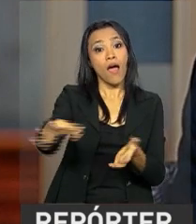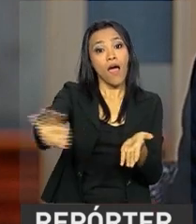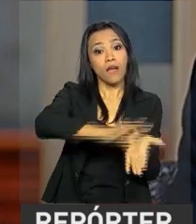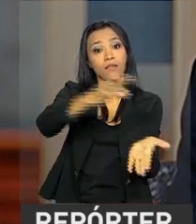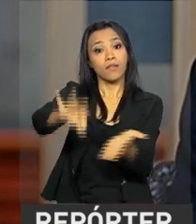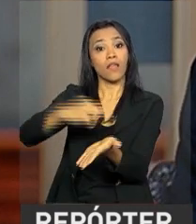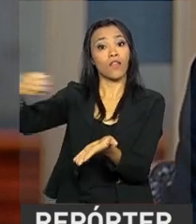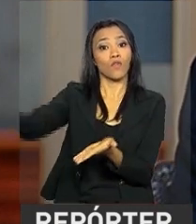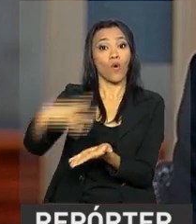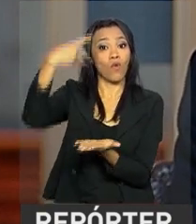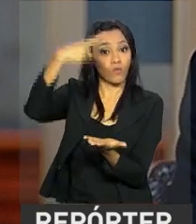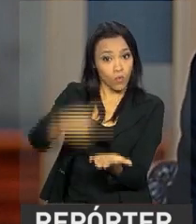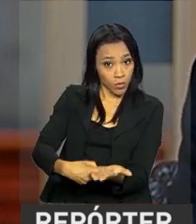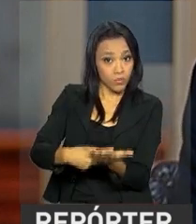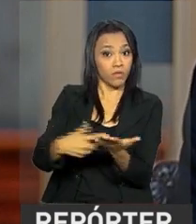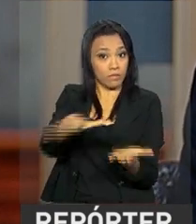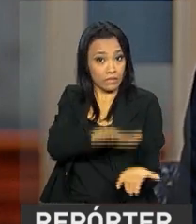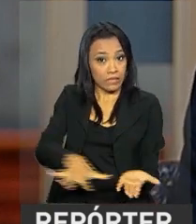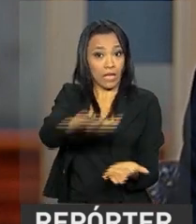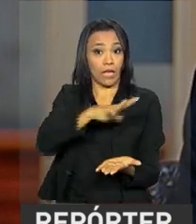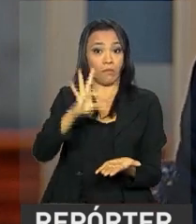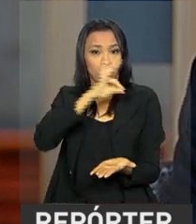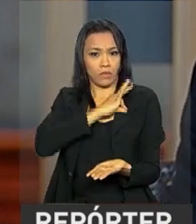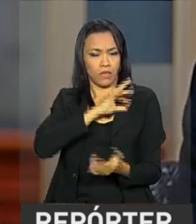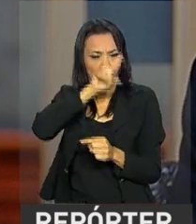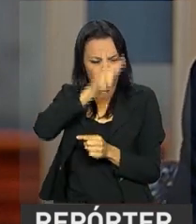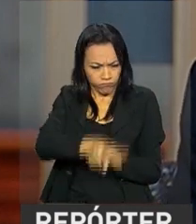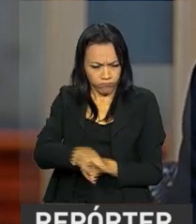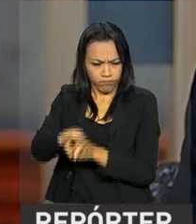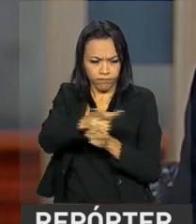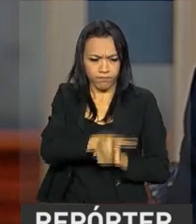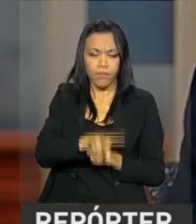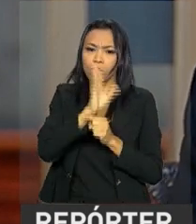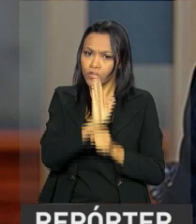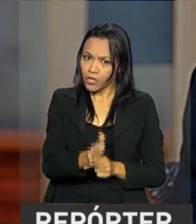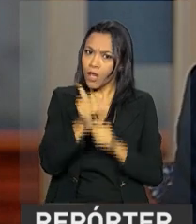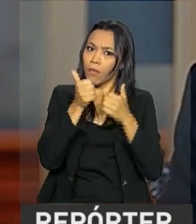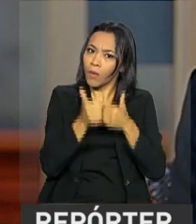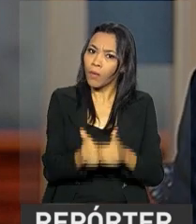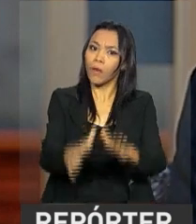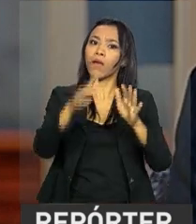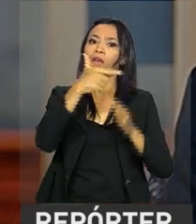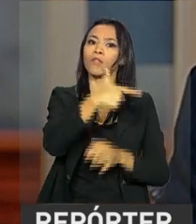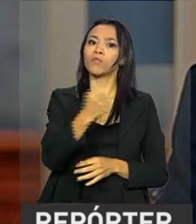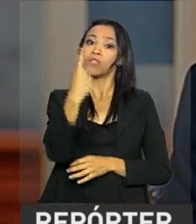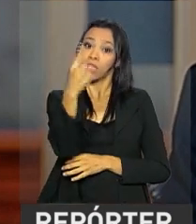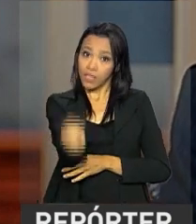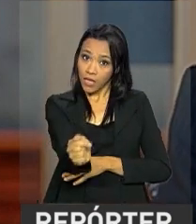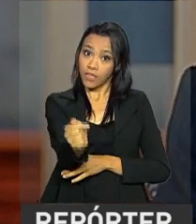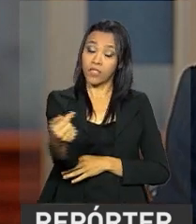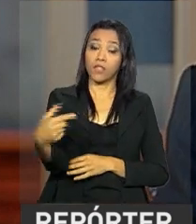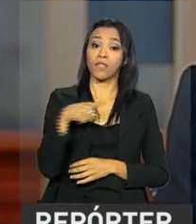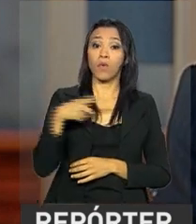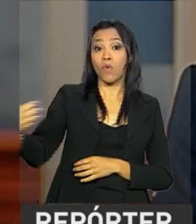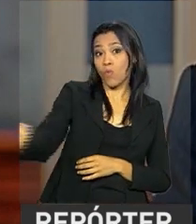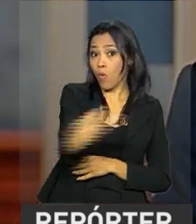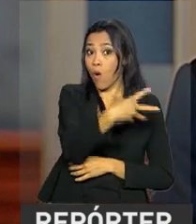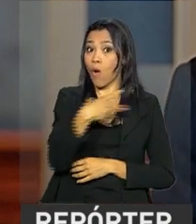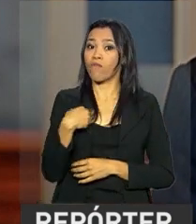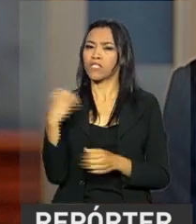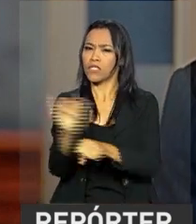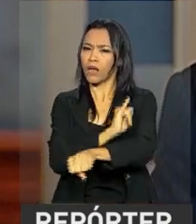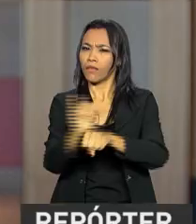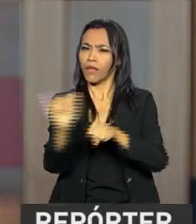cooperação policial e de investigação, já para 2017 termos uma nova forma de combate ao